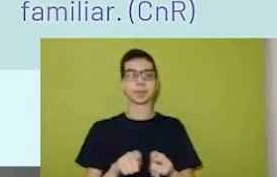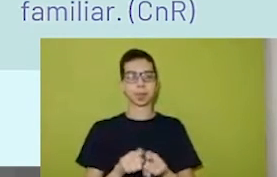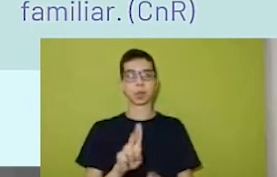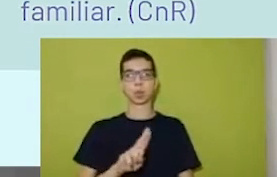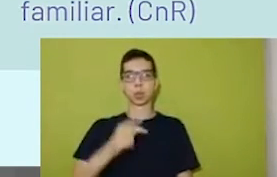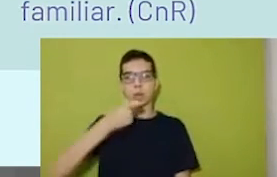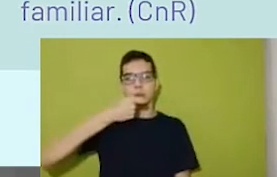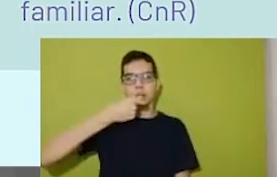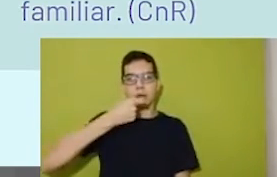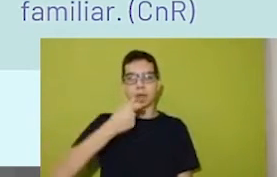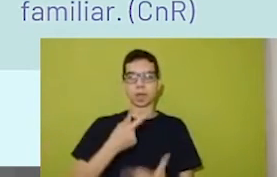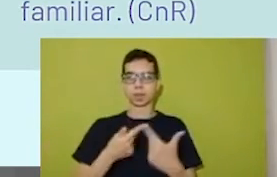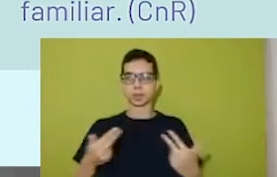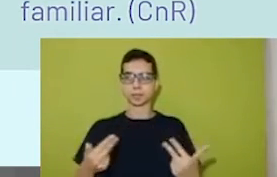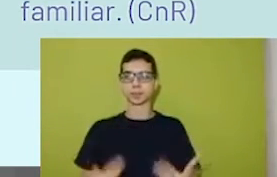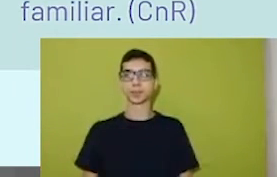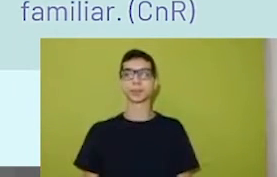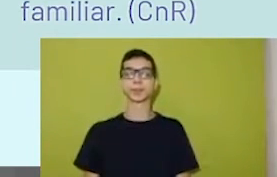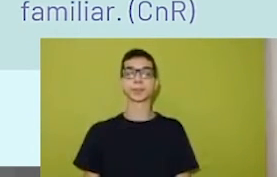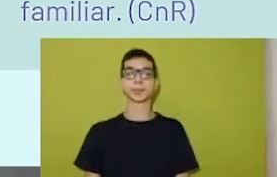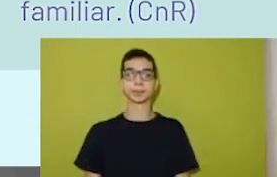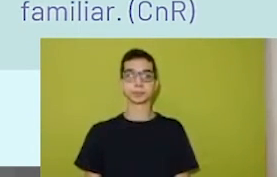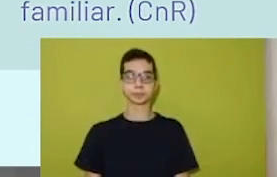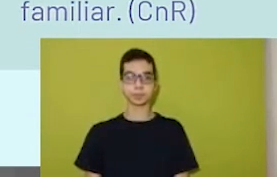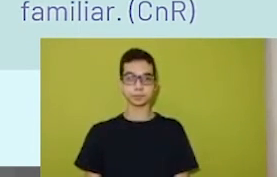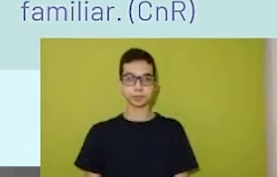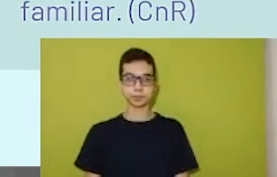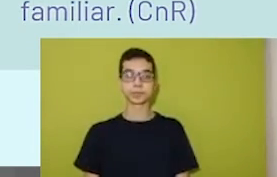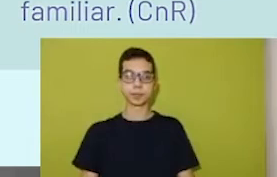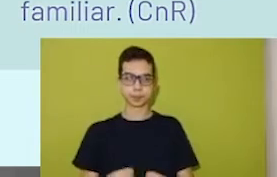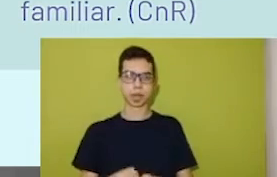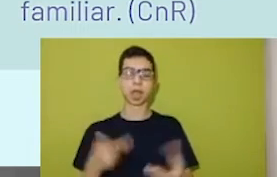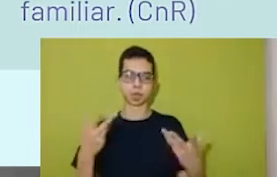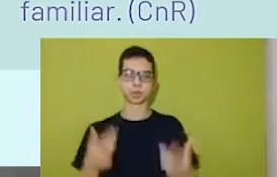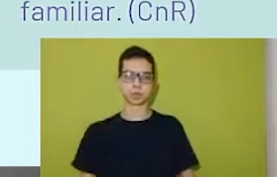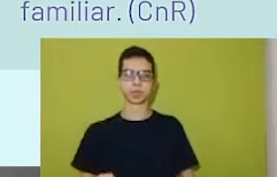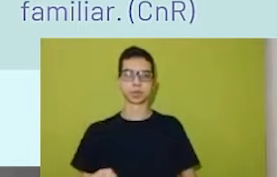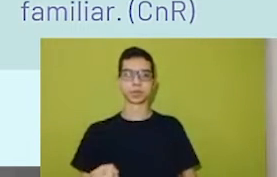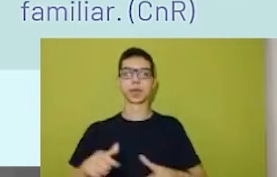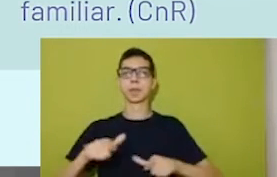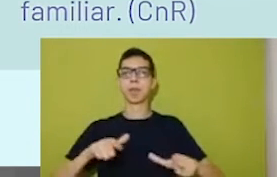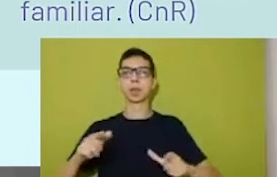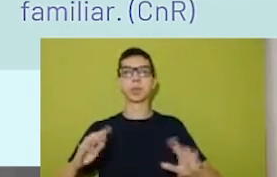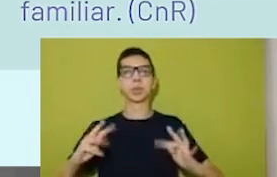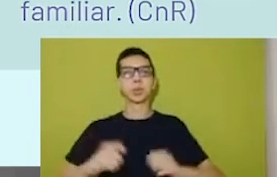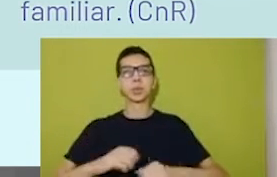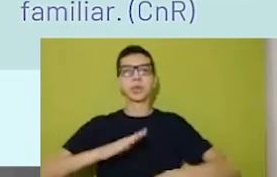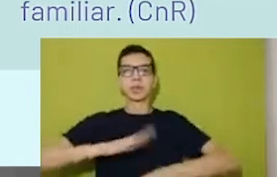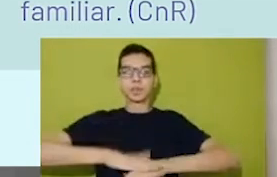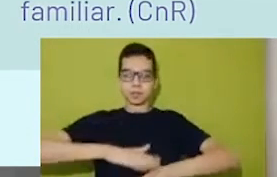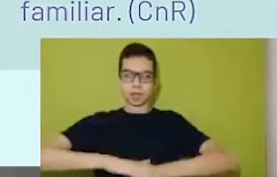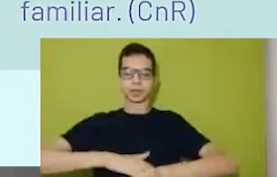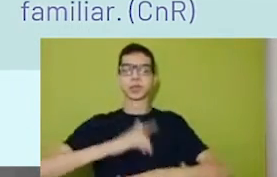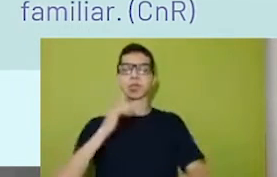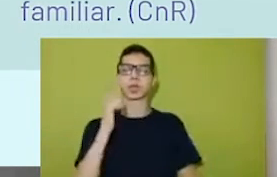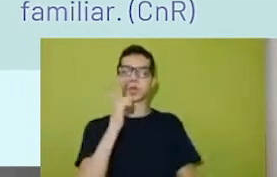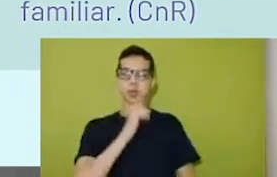e também aceitou todo o trabalho que foi feito e a gente conseguiu também que ela